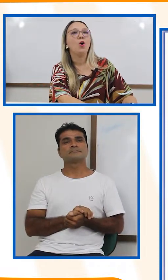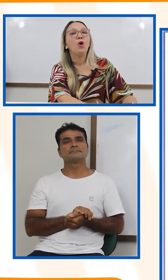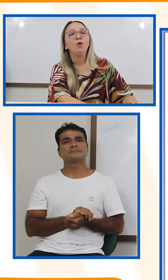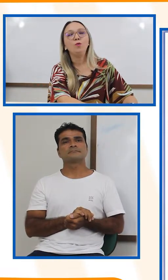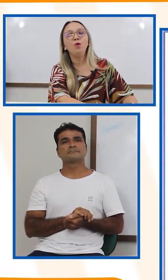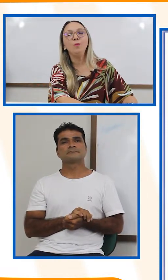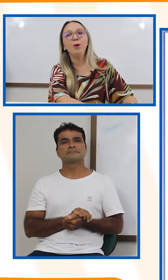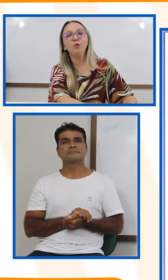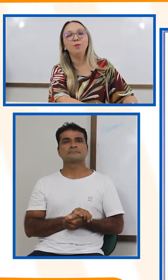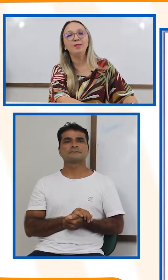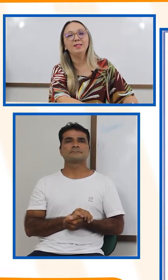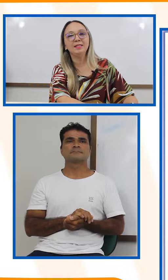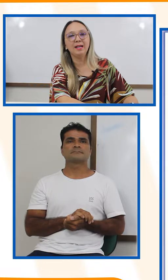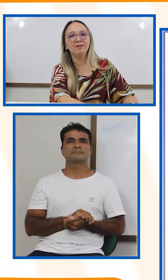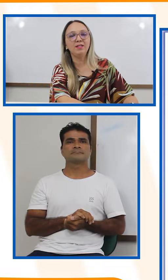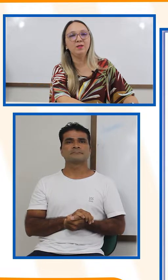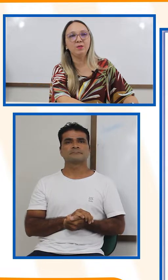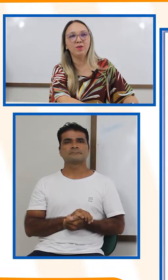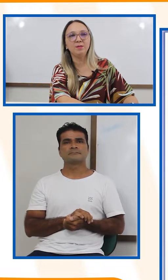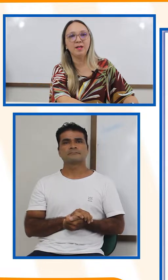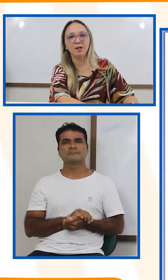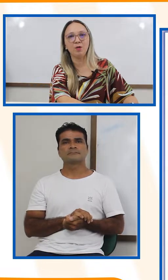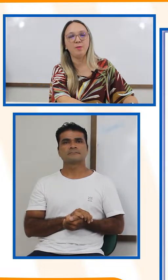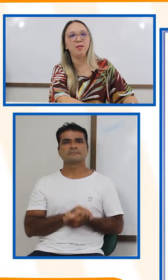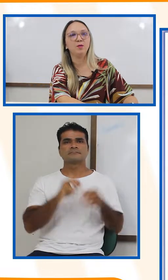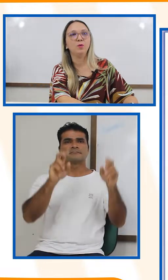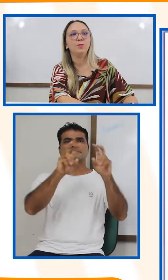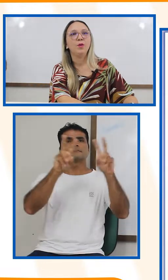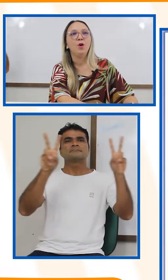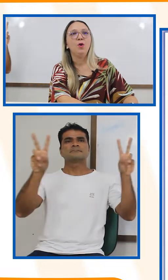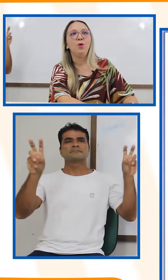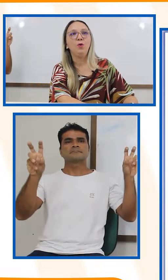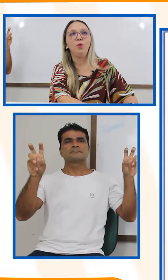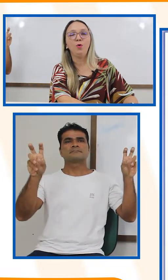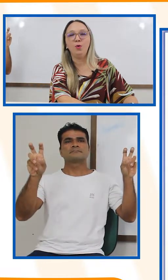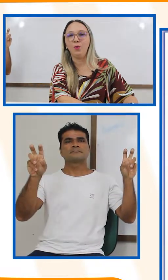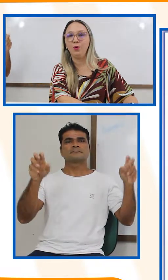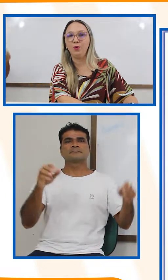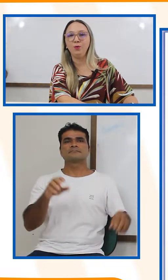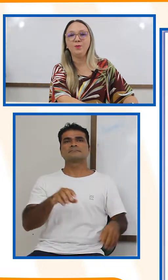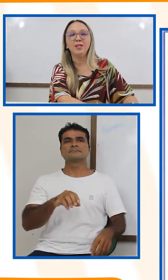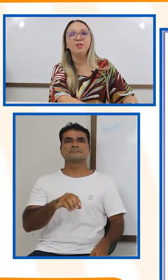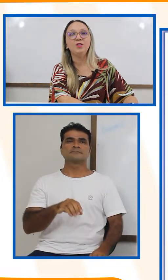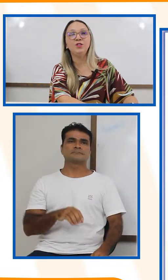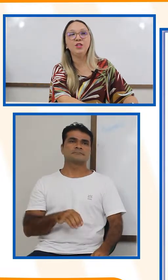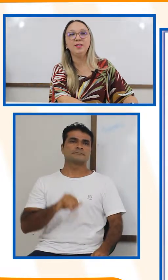só. Como é o nome desse trava-língua? Vamos ler comigo? O